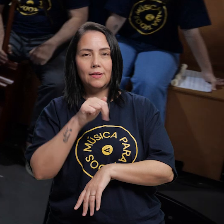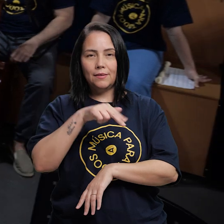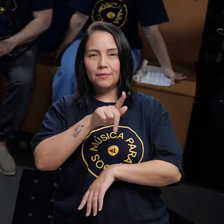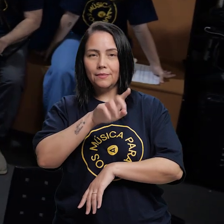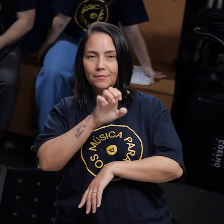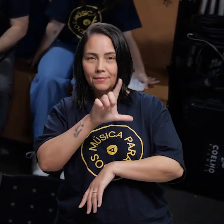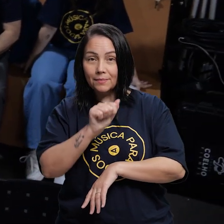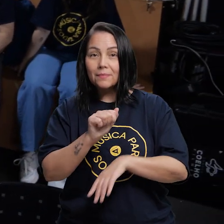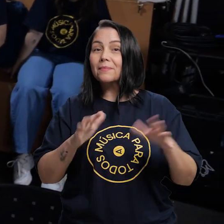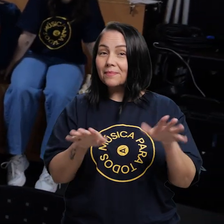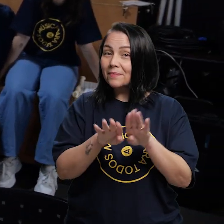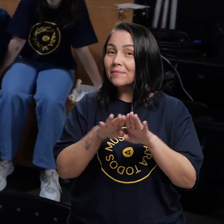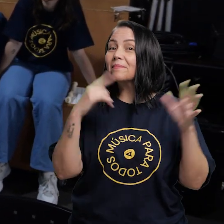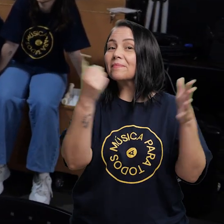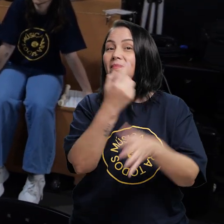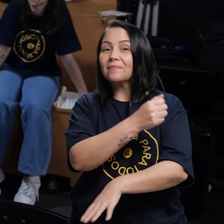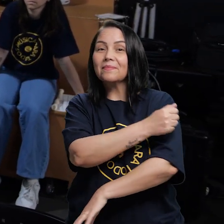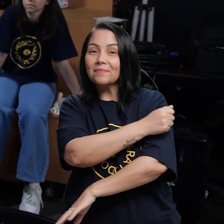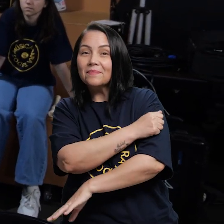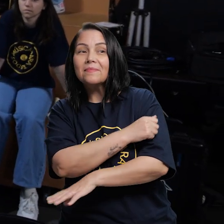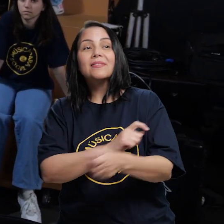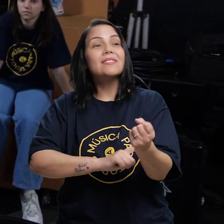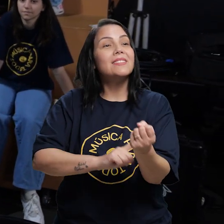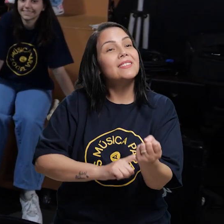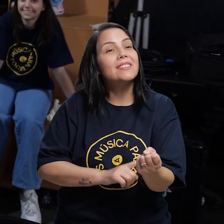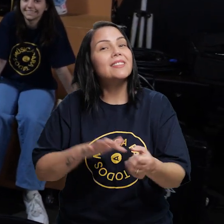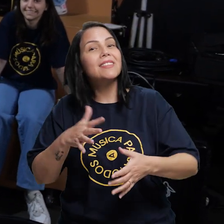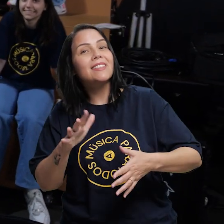todos preparados. Está todo mundo tranquilo aí, galera?